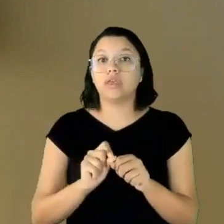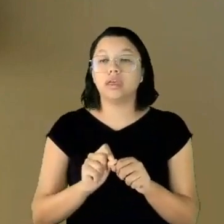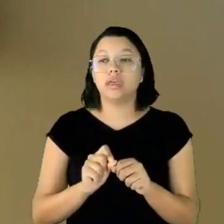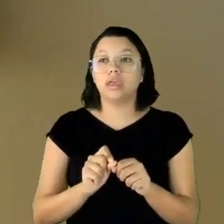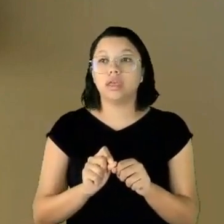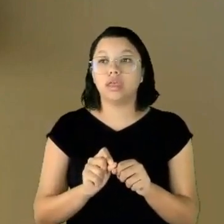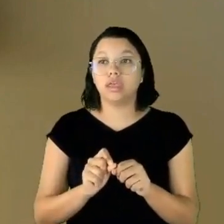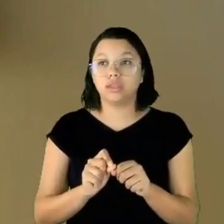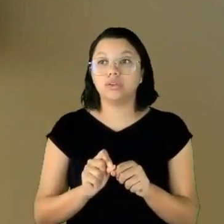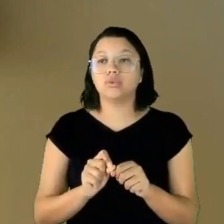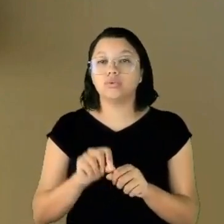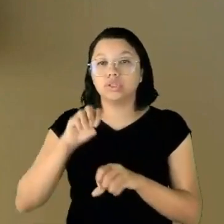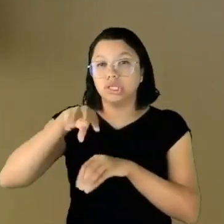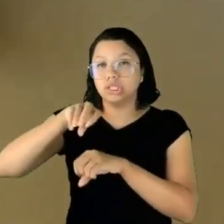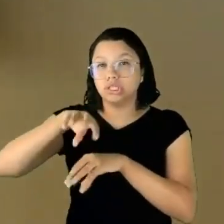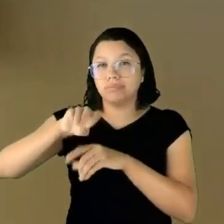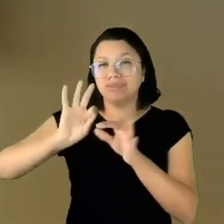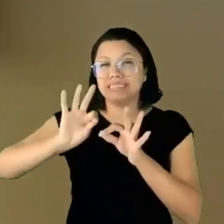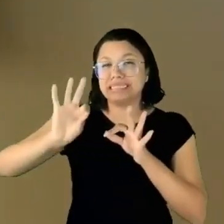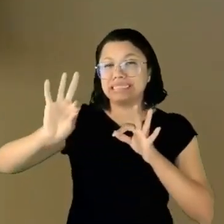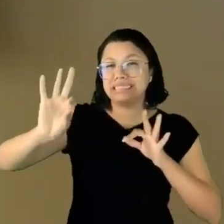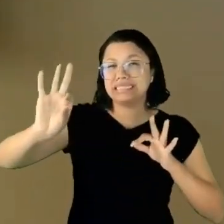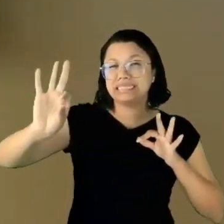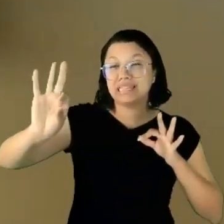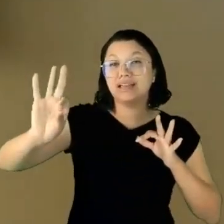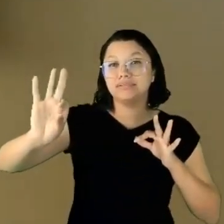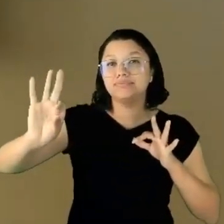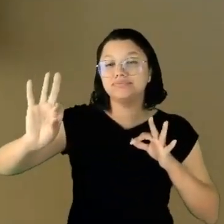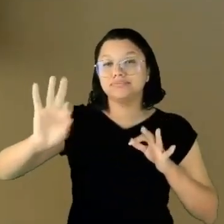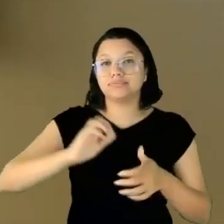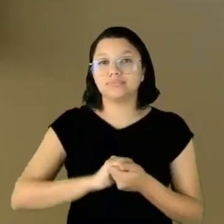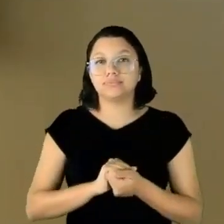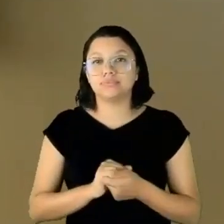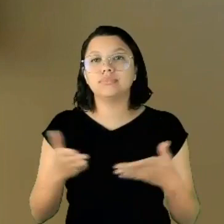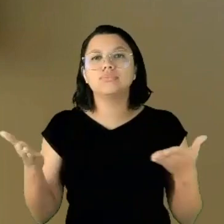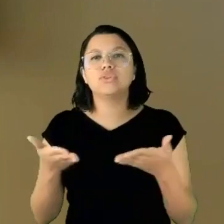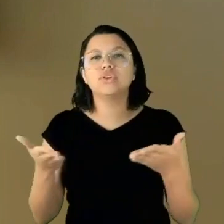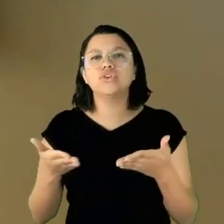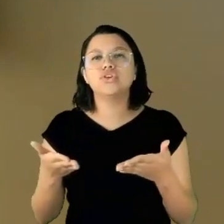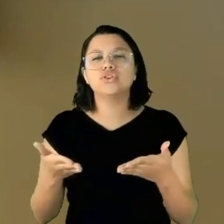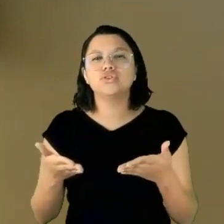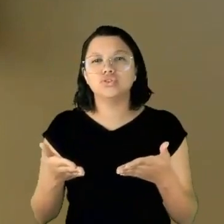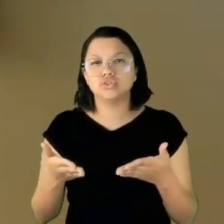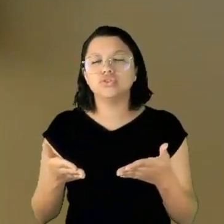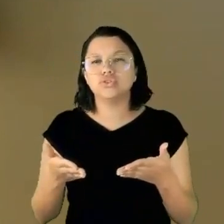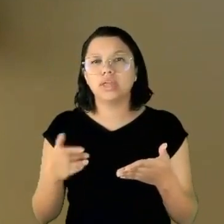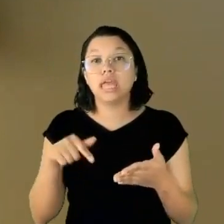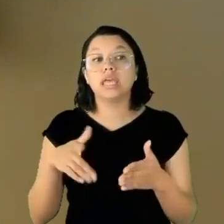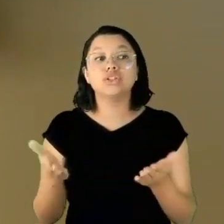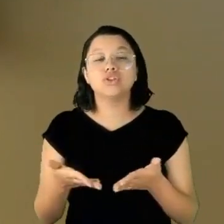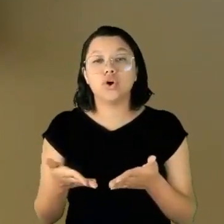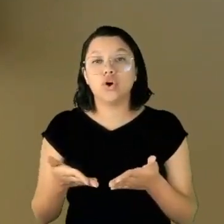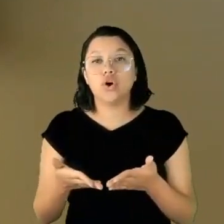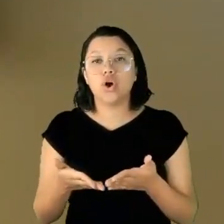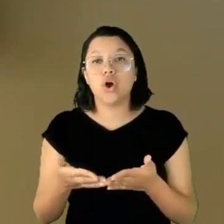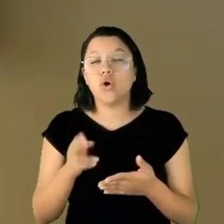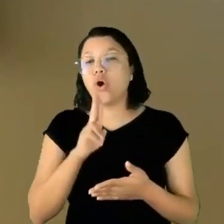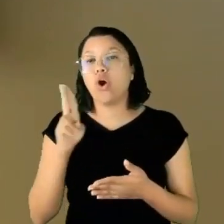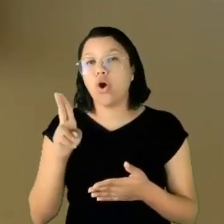foram feitos tutoriais grandes extensos como esse de hoje também vou chamar de um tutorial